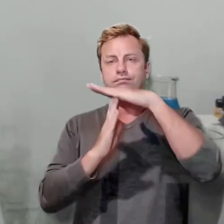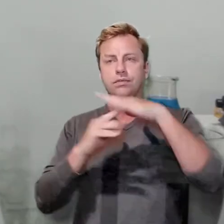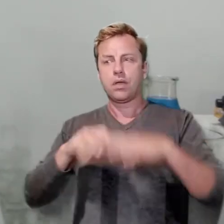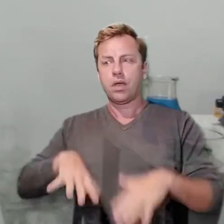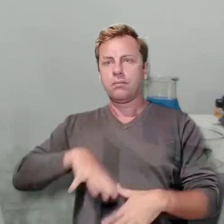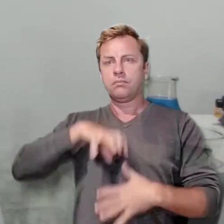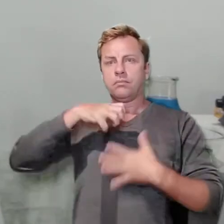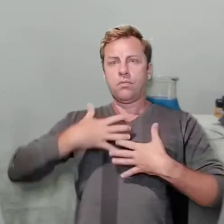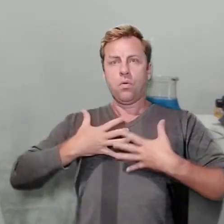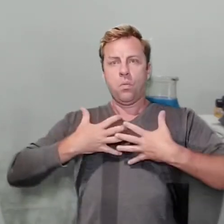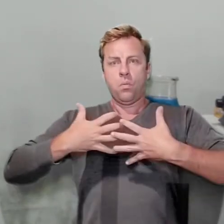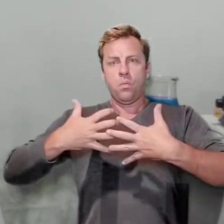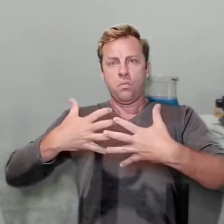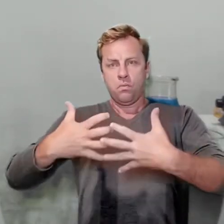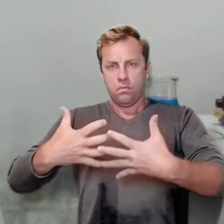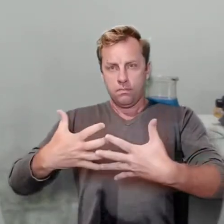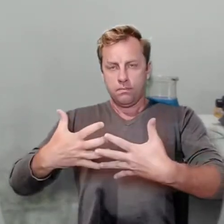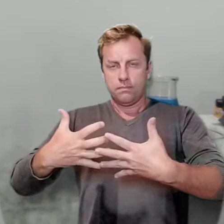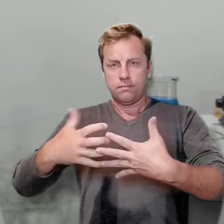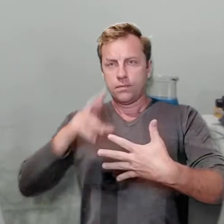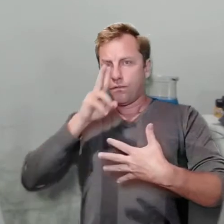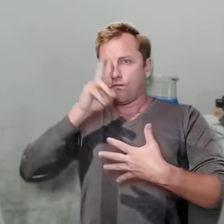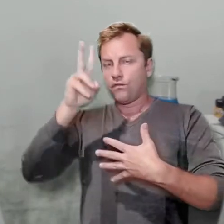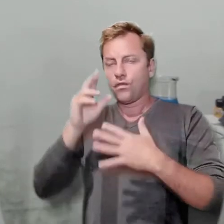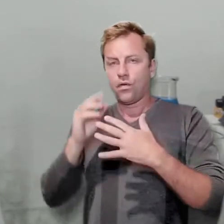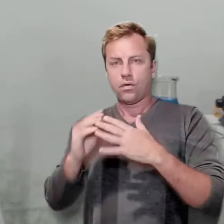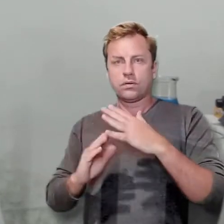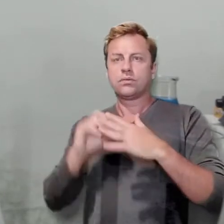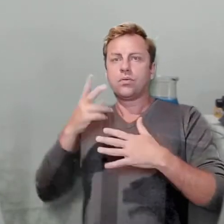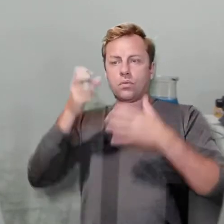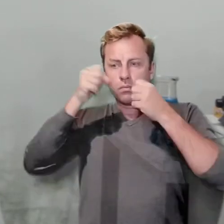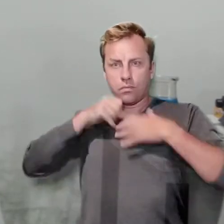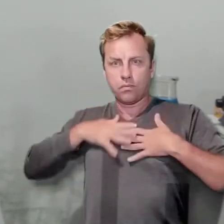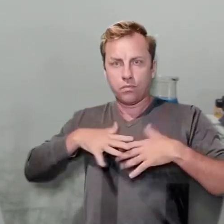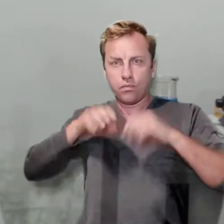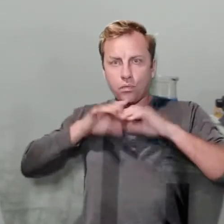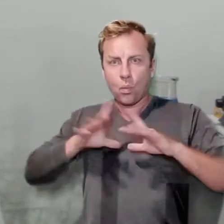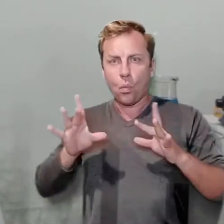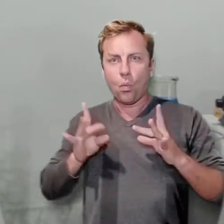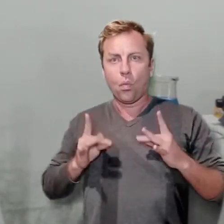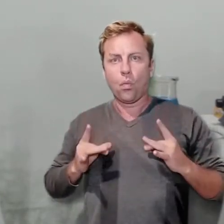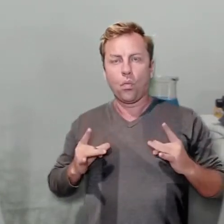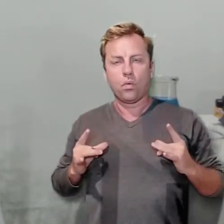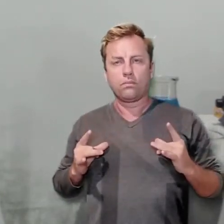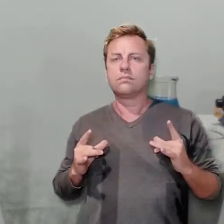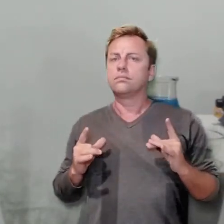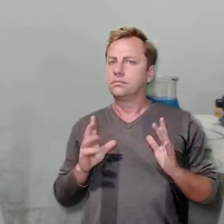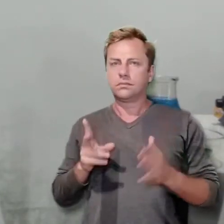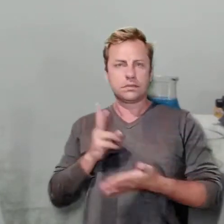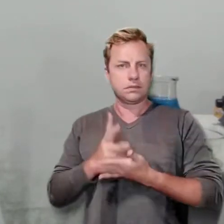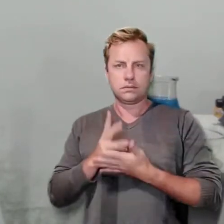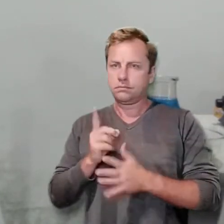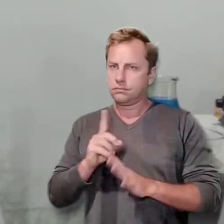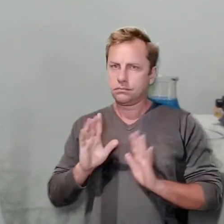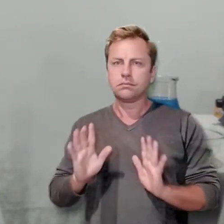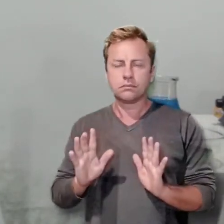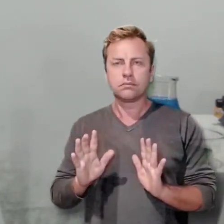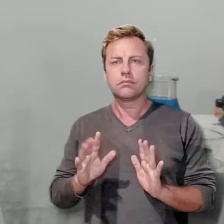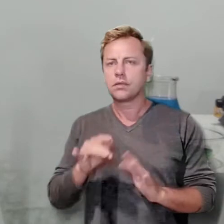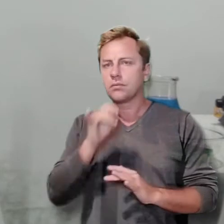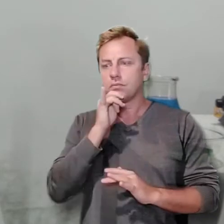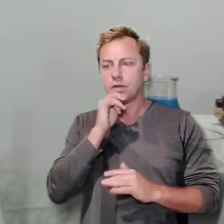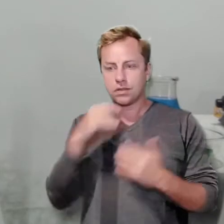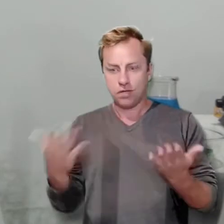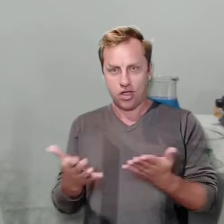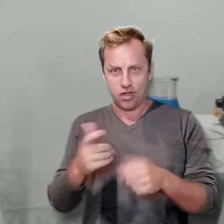respiratória máxima, ou seja, ele não enche de ar ou expulsa todo o ar que ele pode a todo